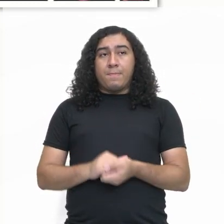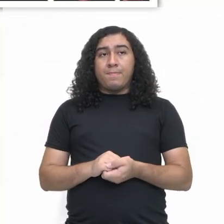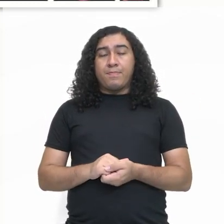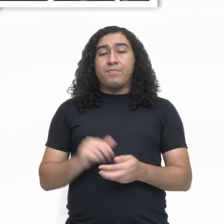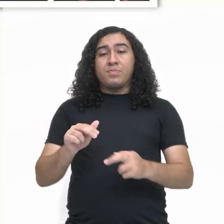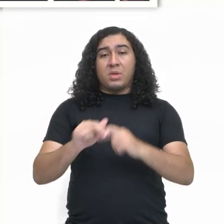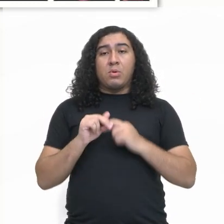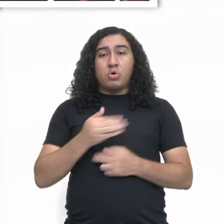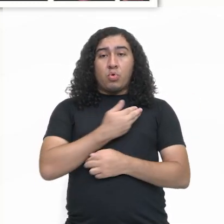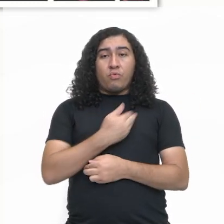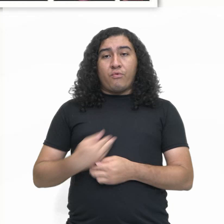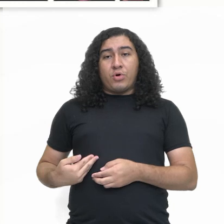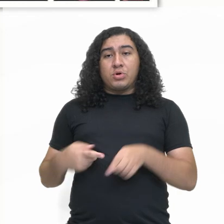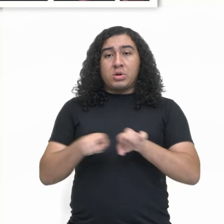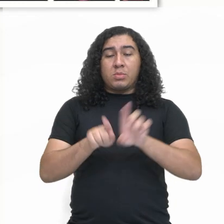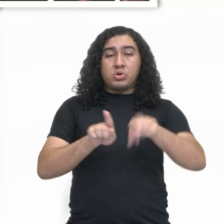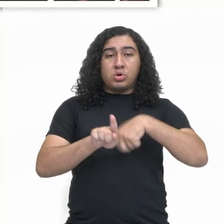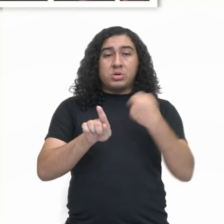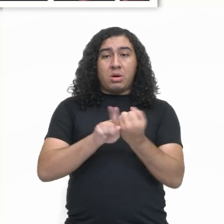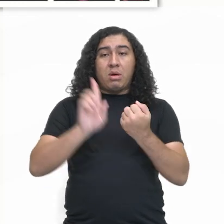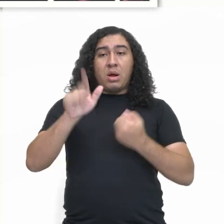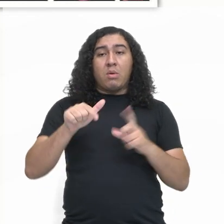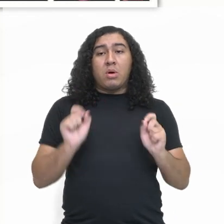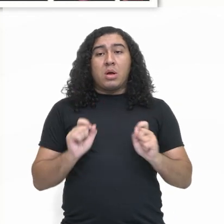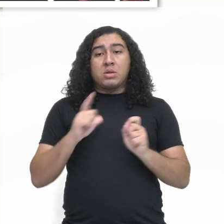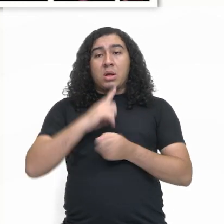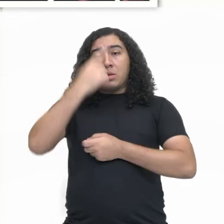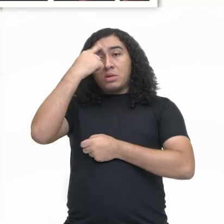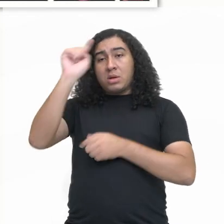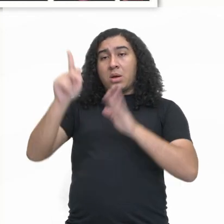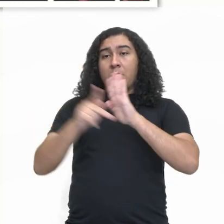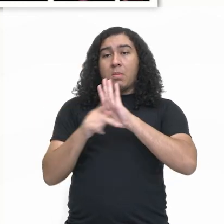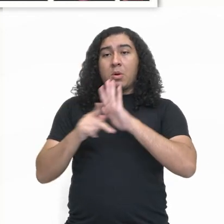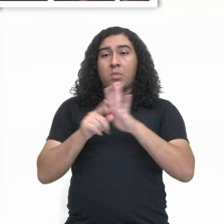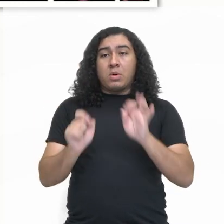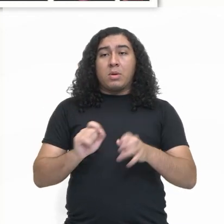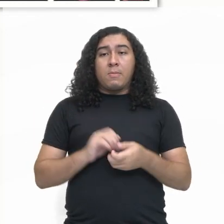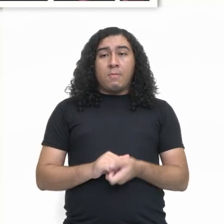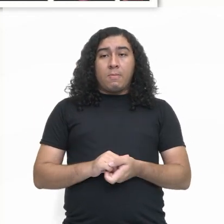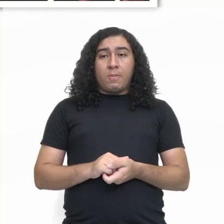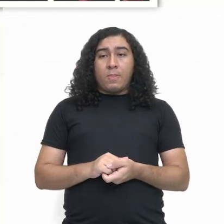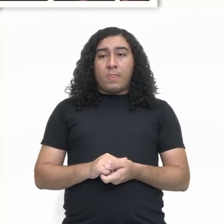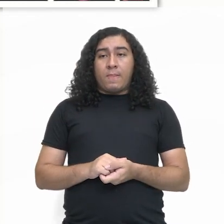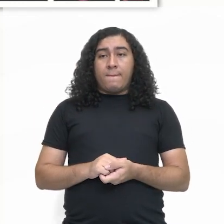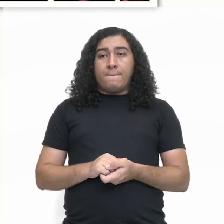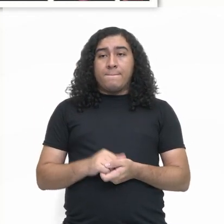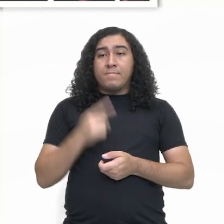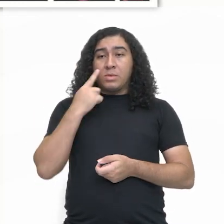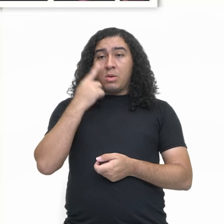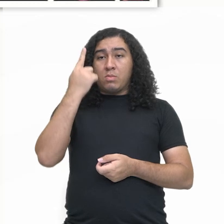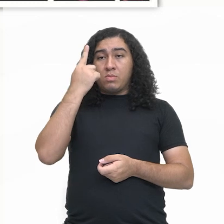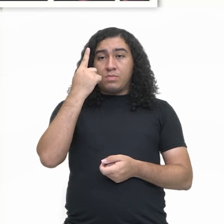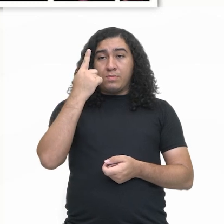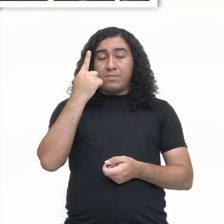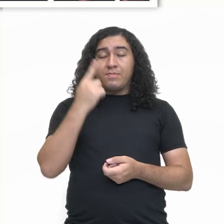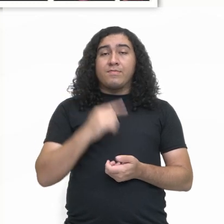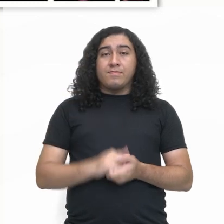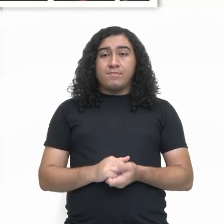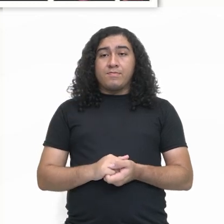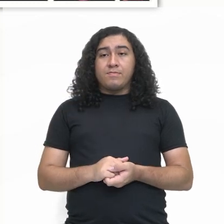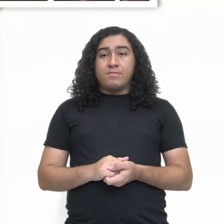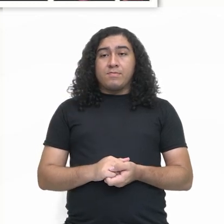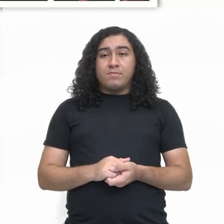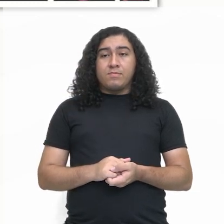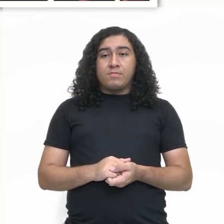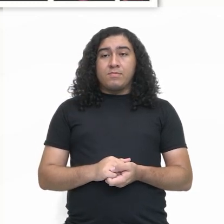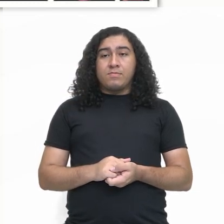poder público e o poder social, que seria a ideia do bem comum, vai ficar